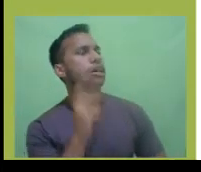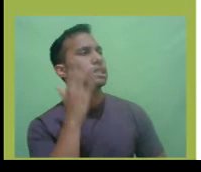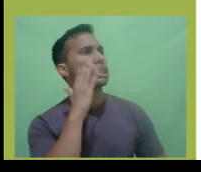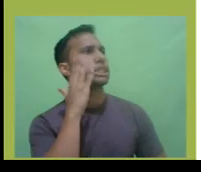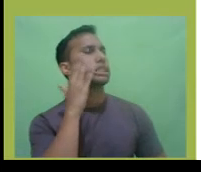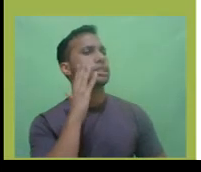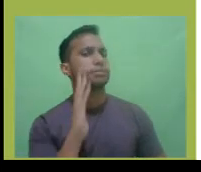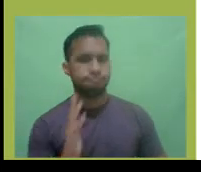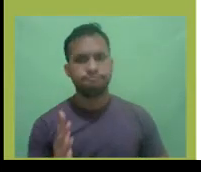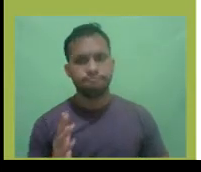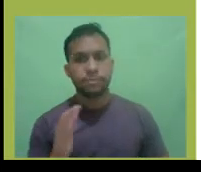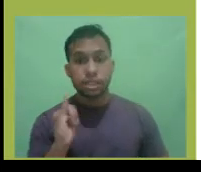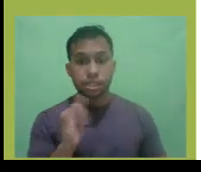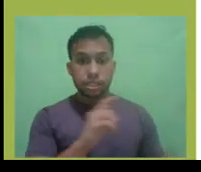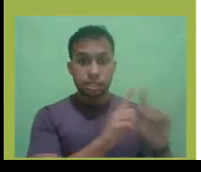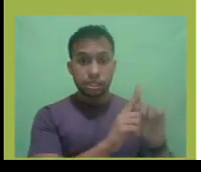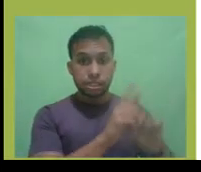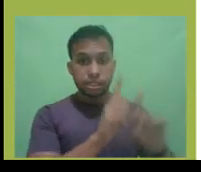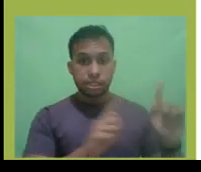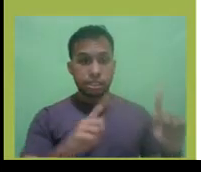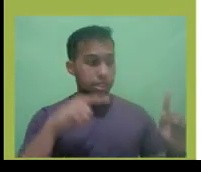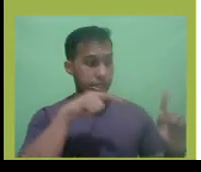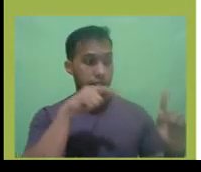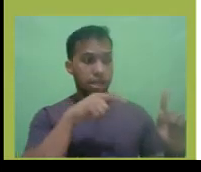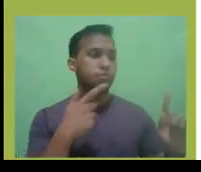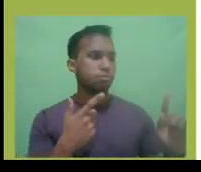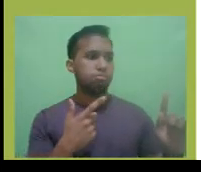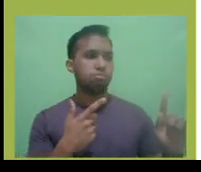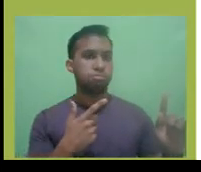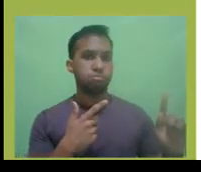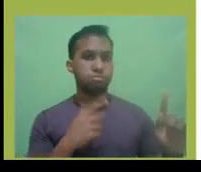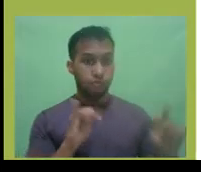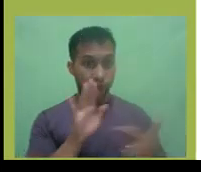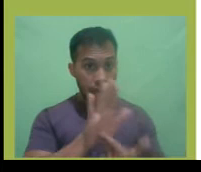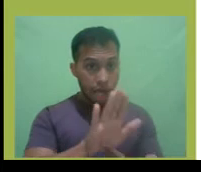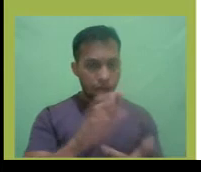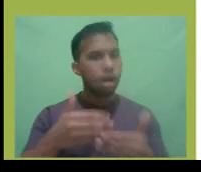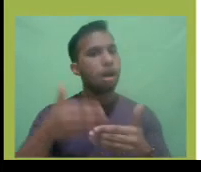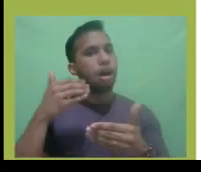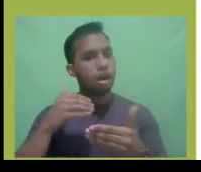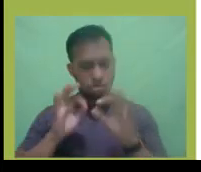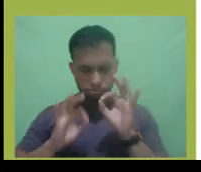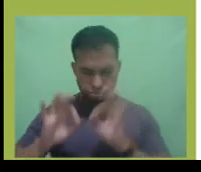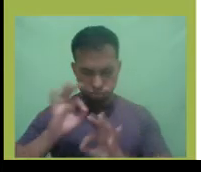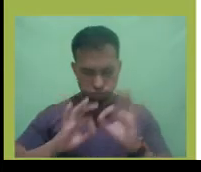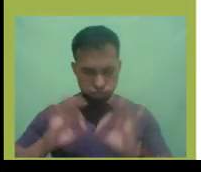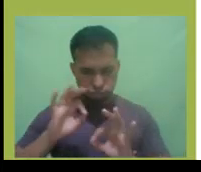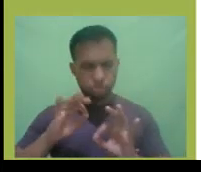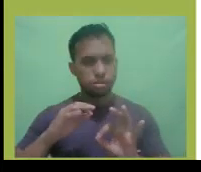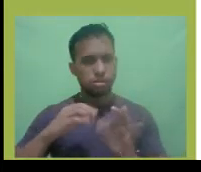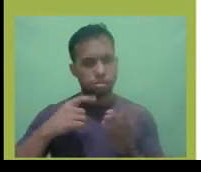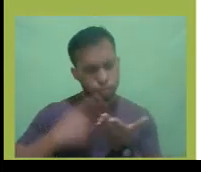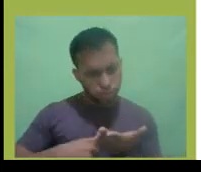gráfico, explique o gráfico antes, explique o que está no eixo X, no eixo Y, o que representa as cores e os símbolos, e